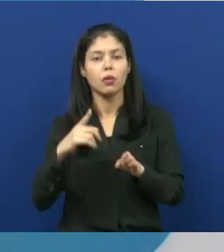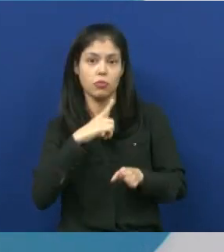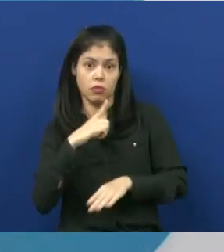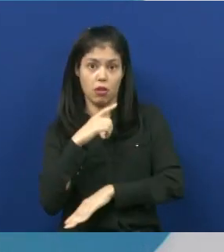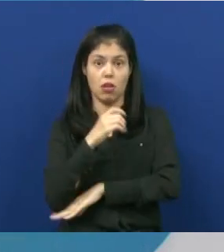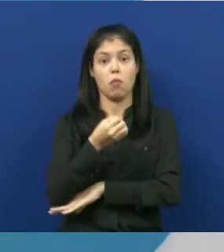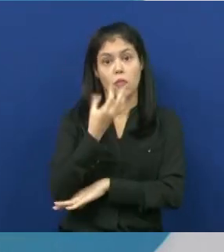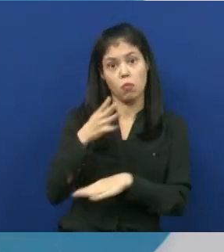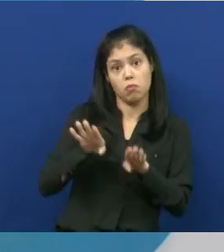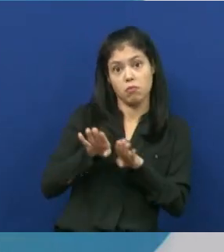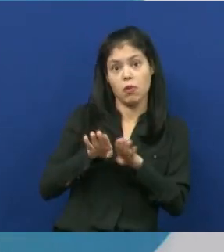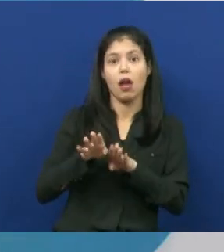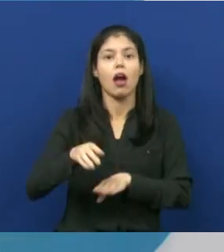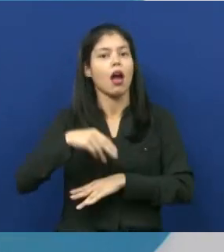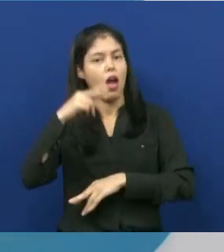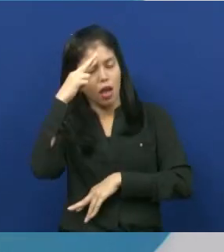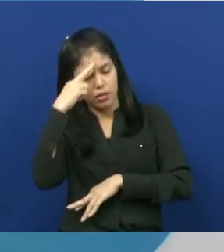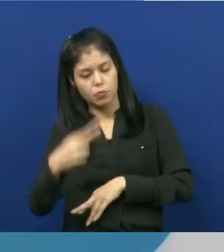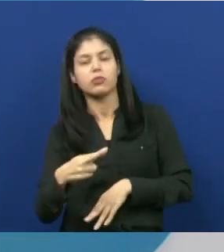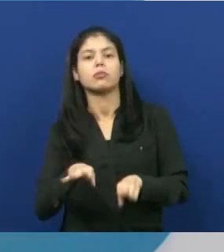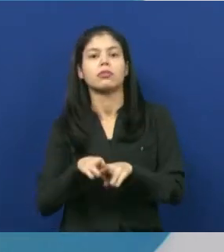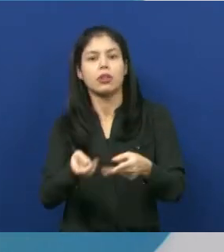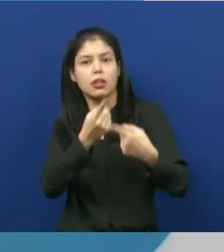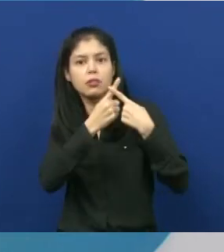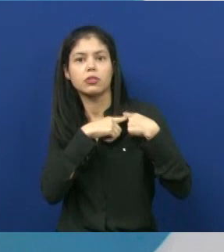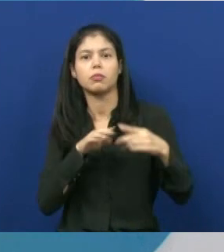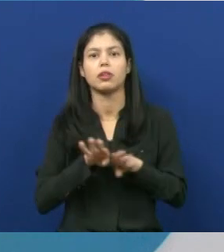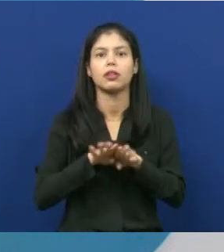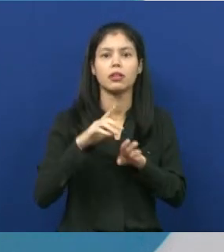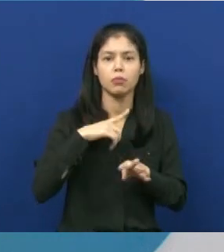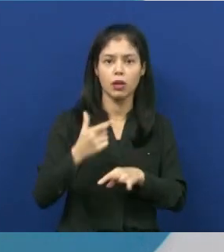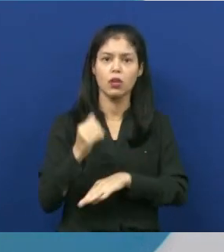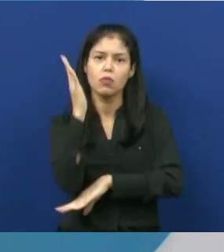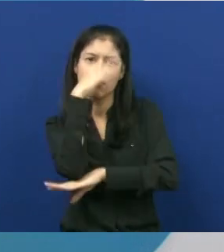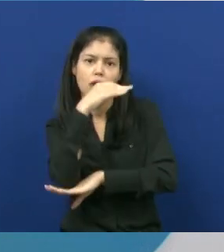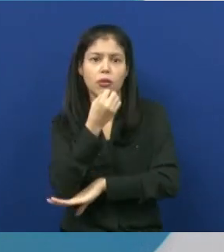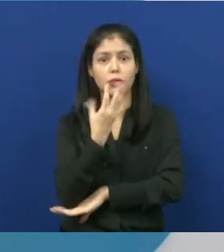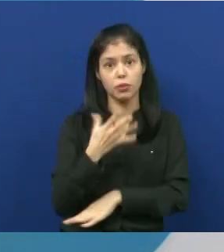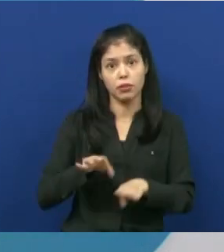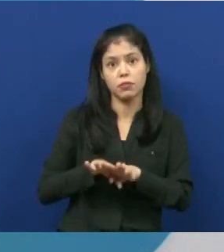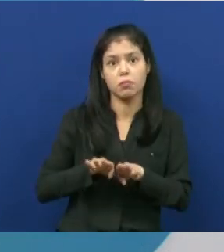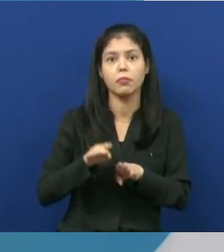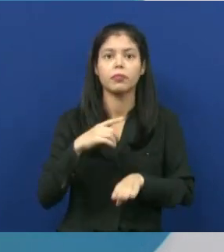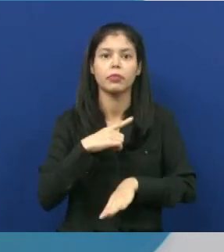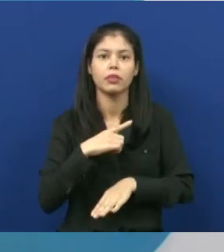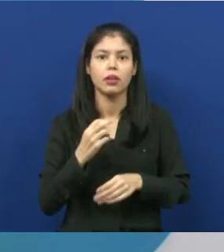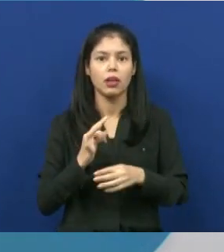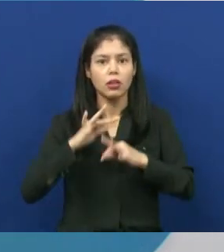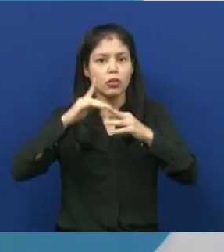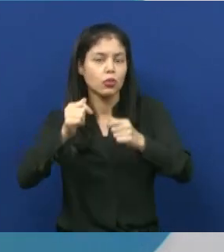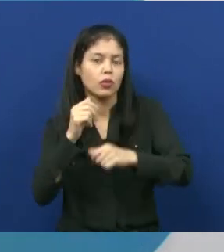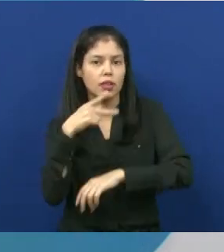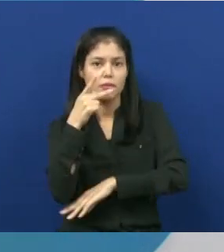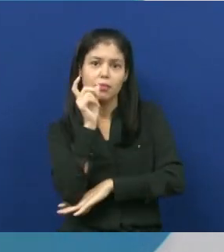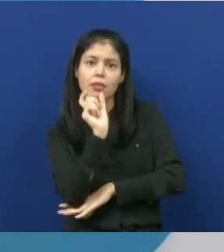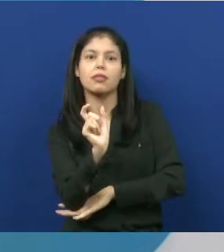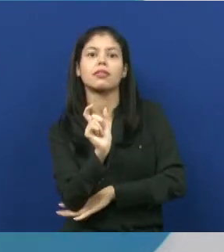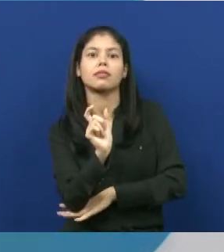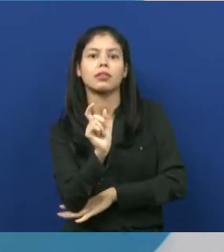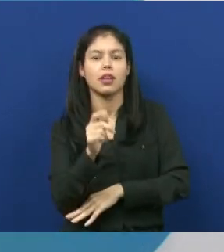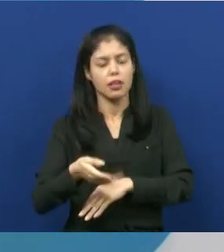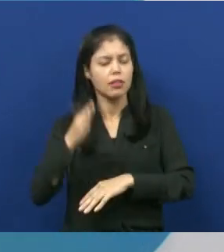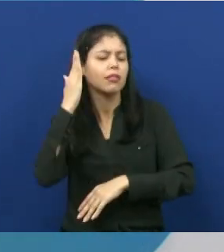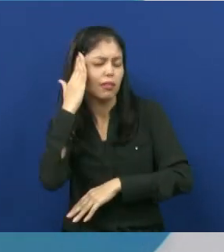valores morais, o dever, o bem e o mal, que compete à filosofia moral ou à ética